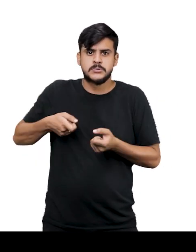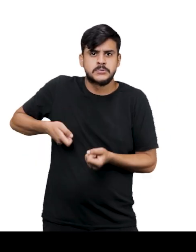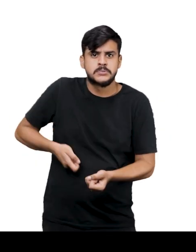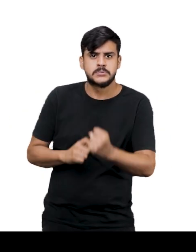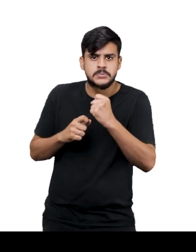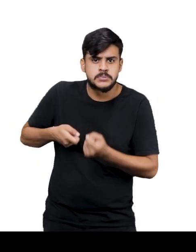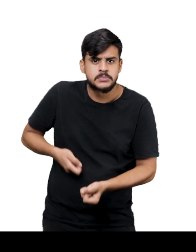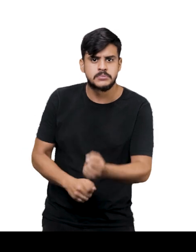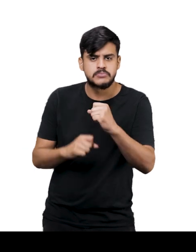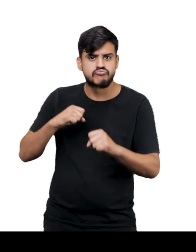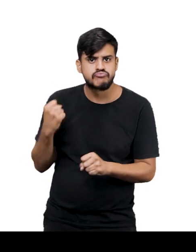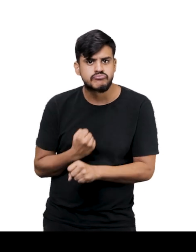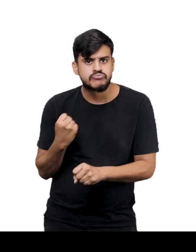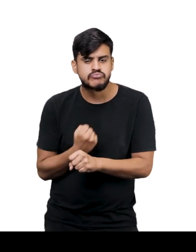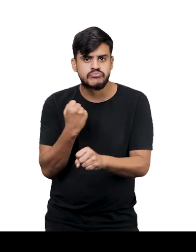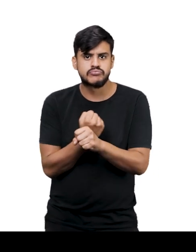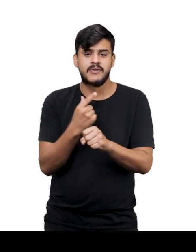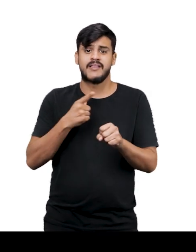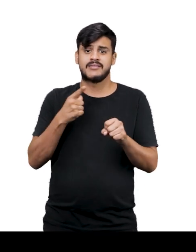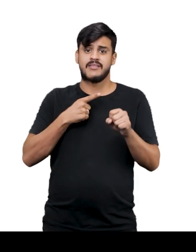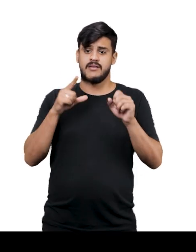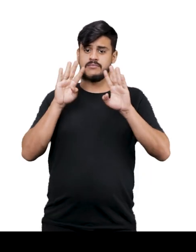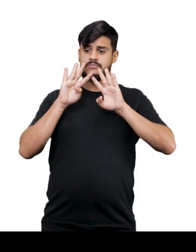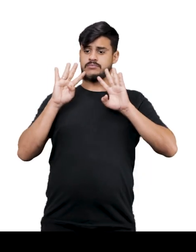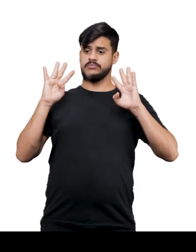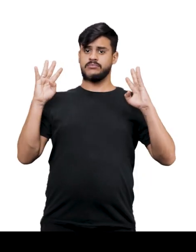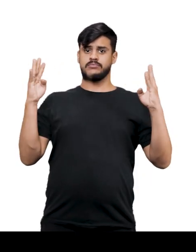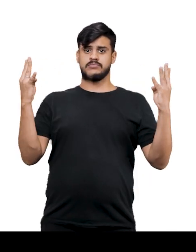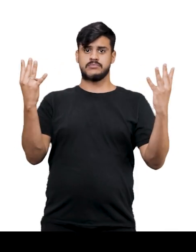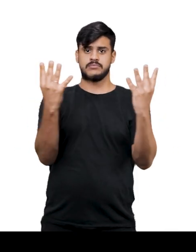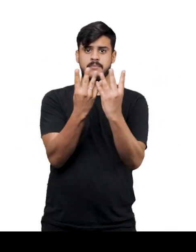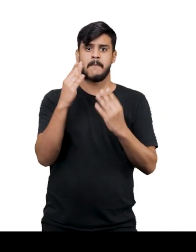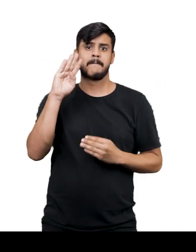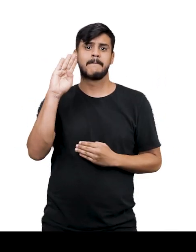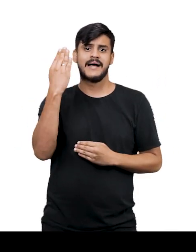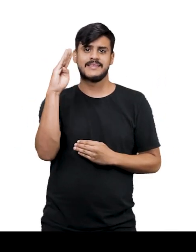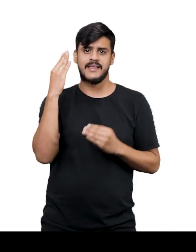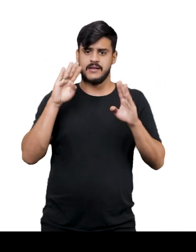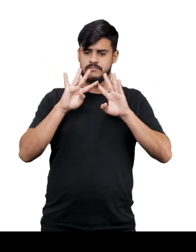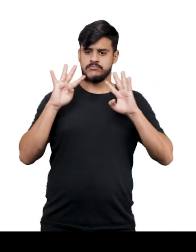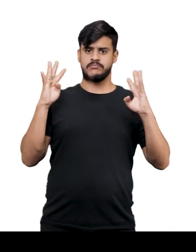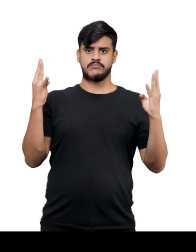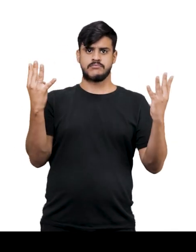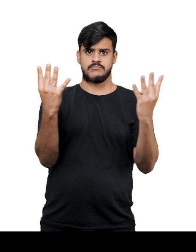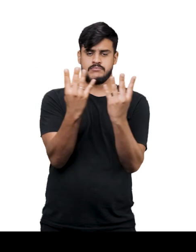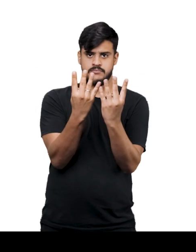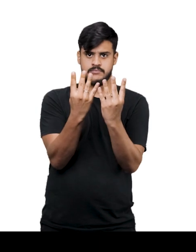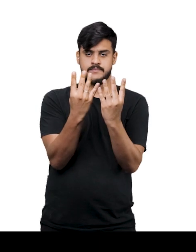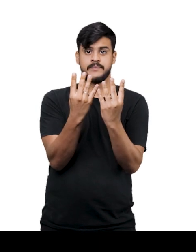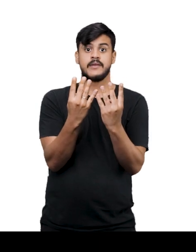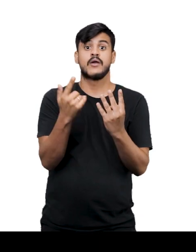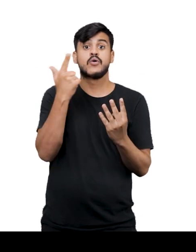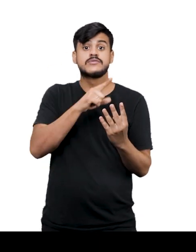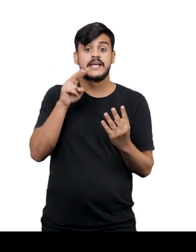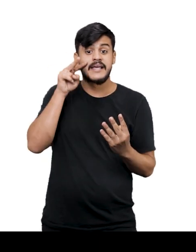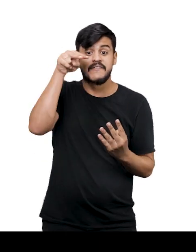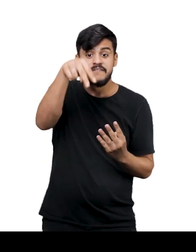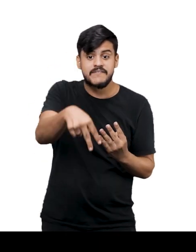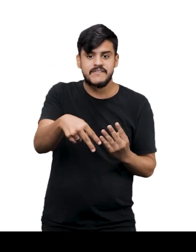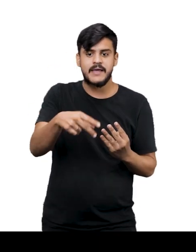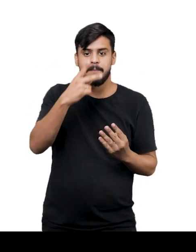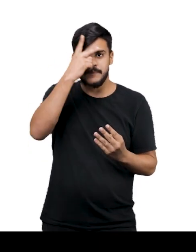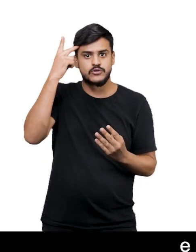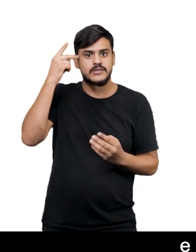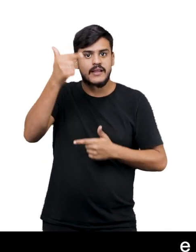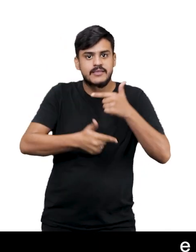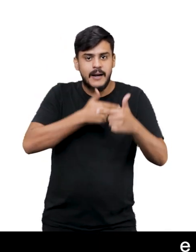grande escavação no terreno, contornada por tapumes, escoras de madeira e muros de contenção, onde se